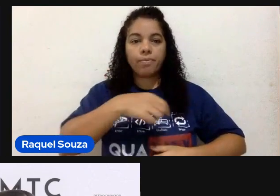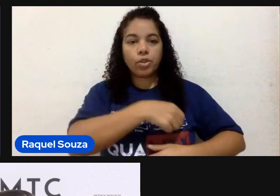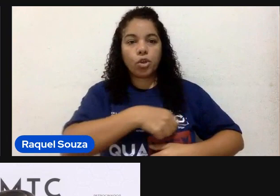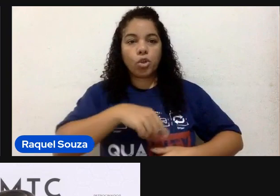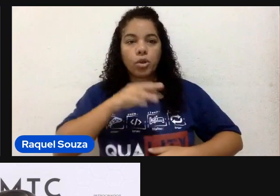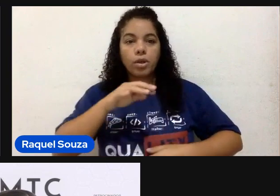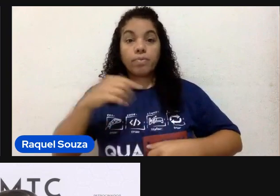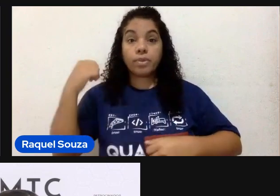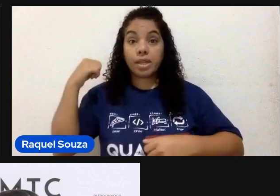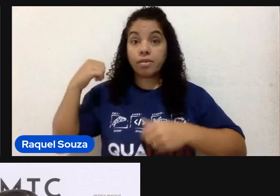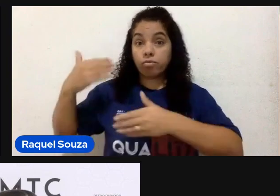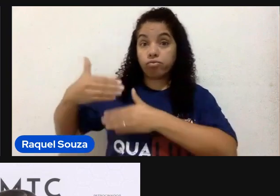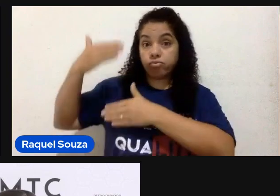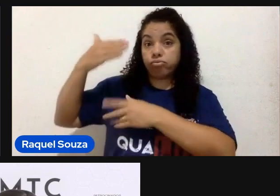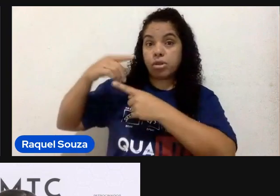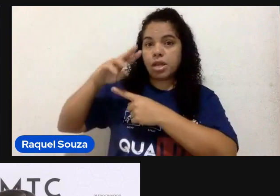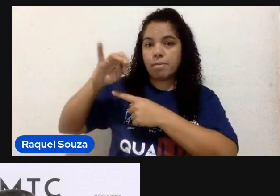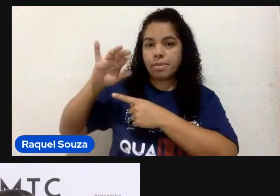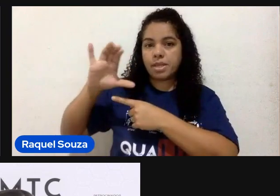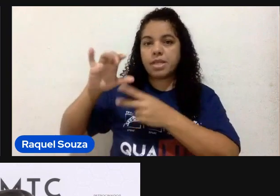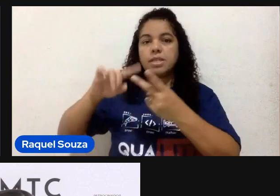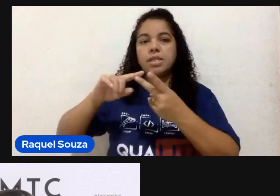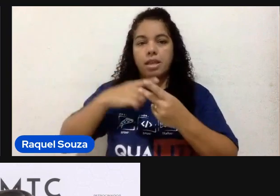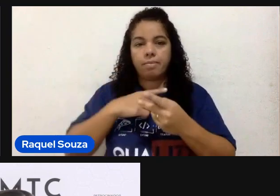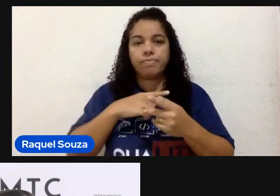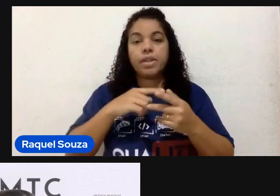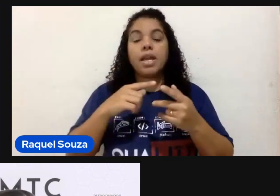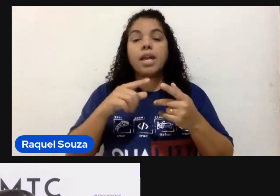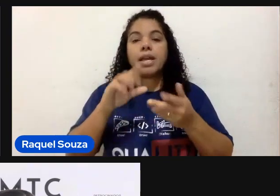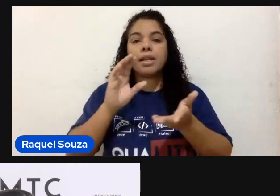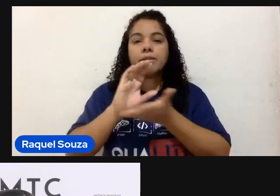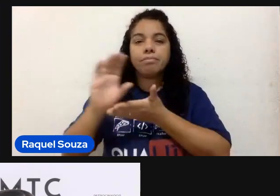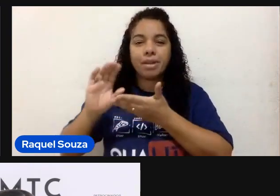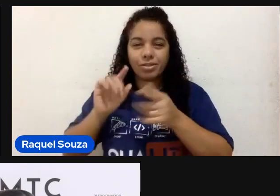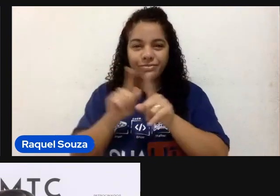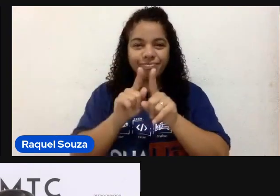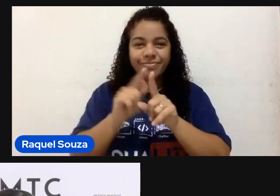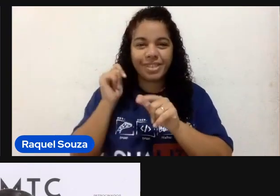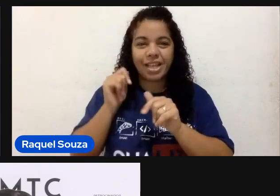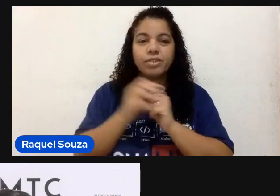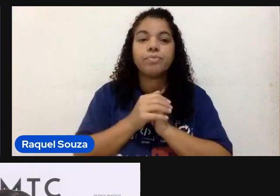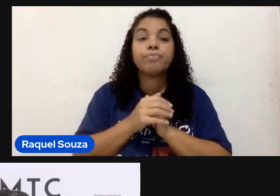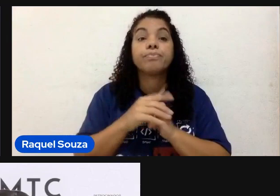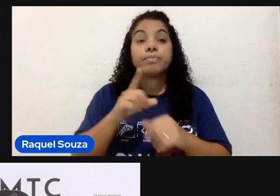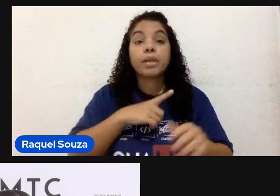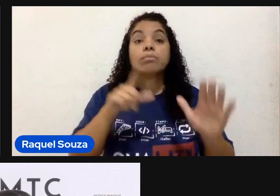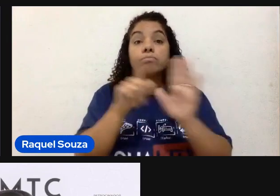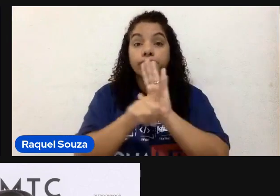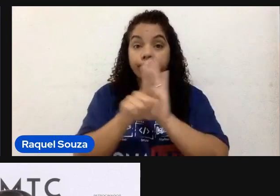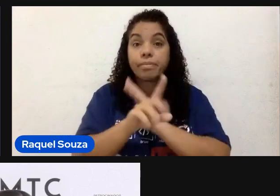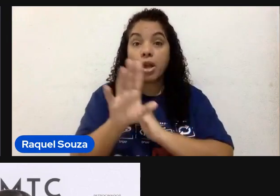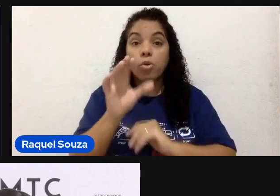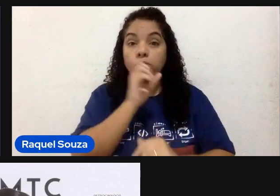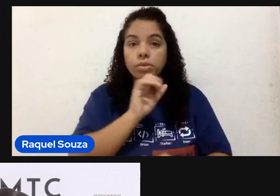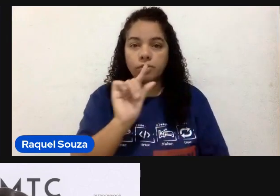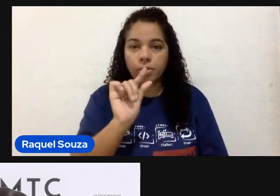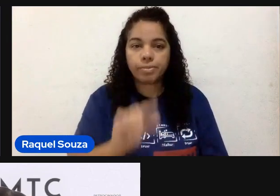logo do MTC e dos nossos patrocinadores ao fundo. Nós temos algumas perguntinhas aqui. Vamos